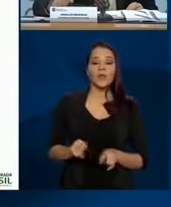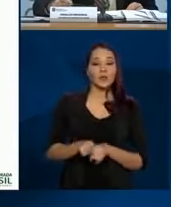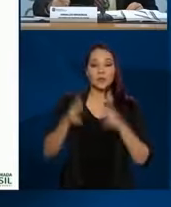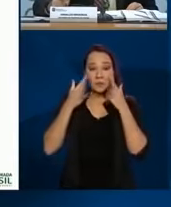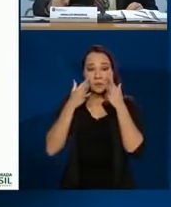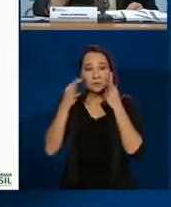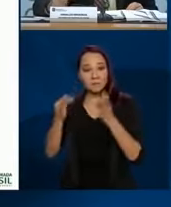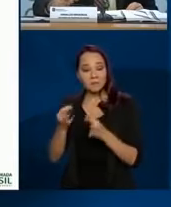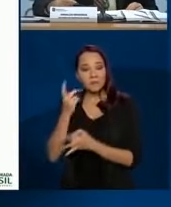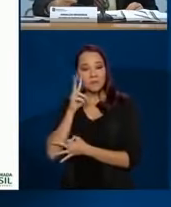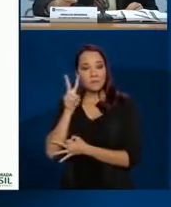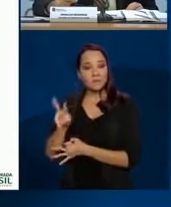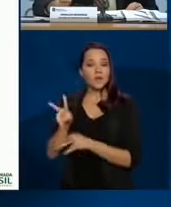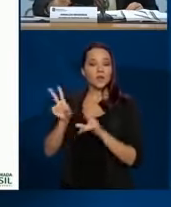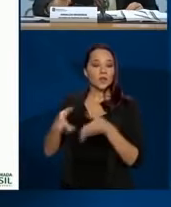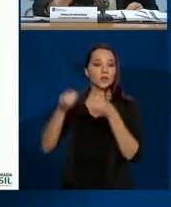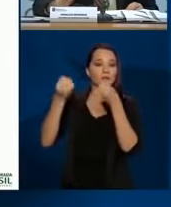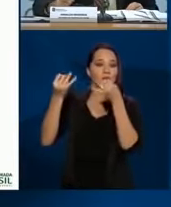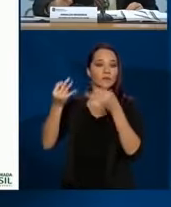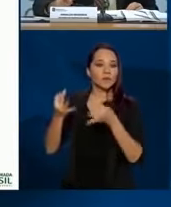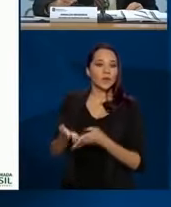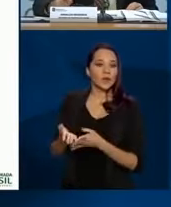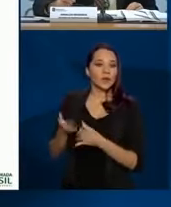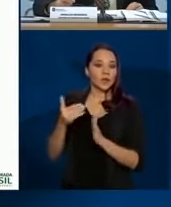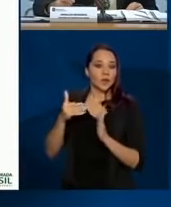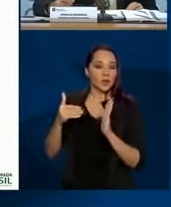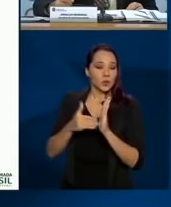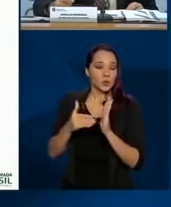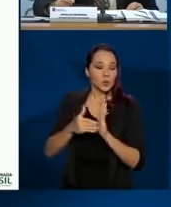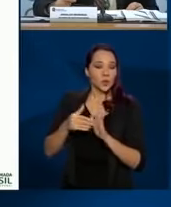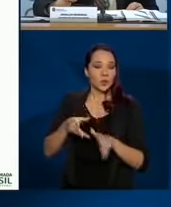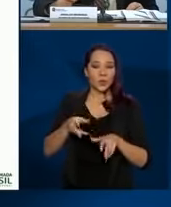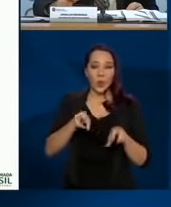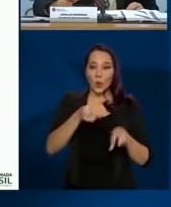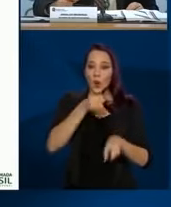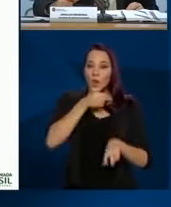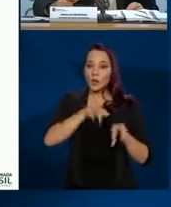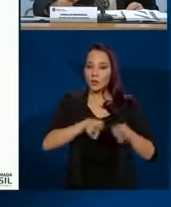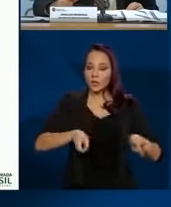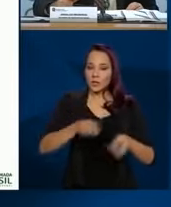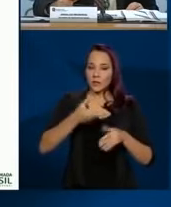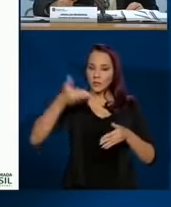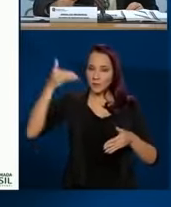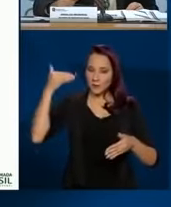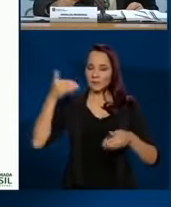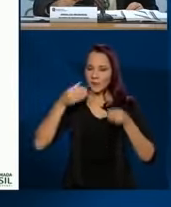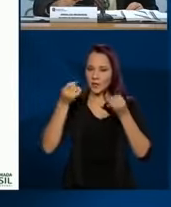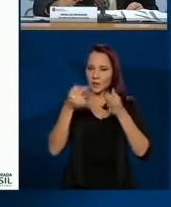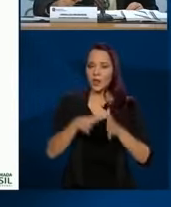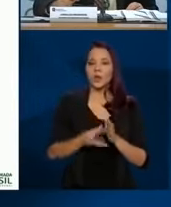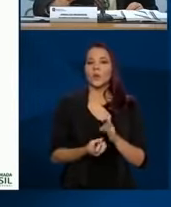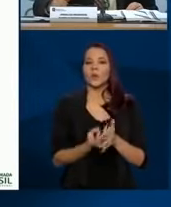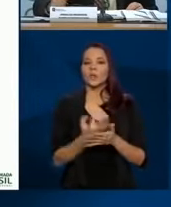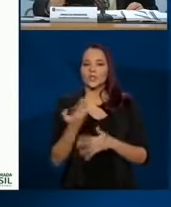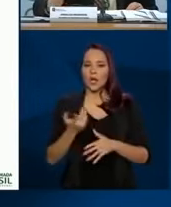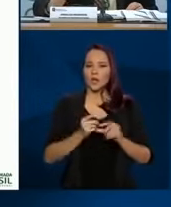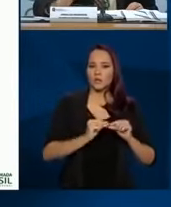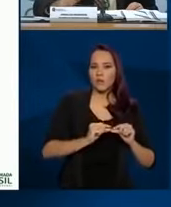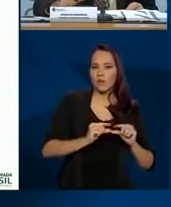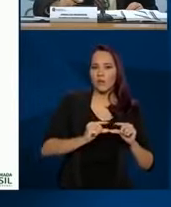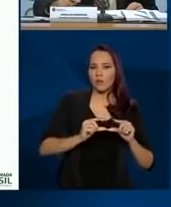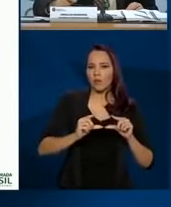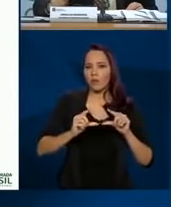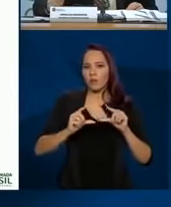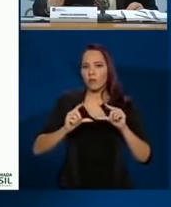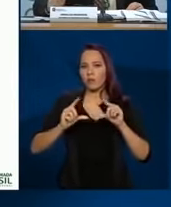nós já havíamos ressaltado nas últimas coletivas, a quantidade crescente de